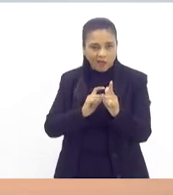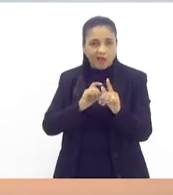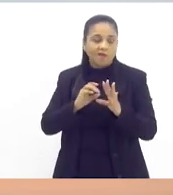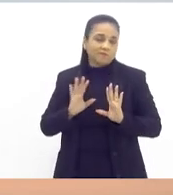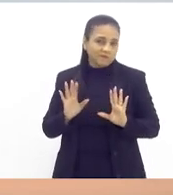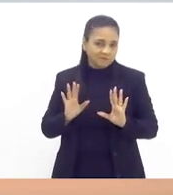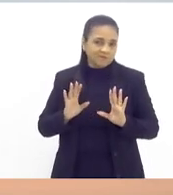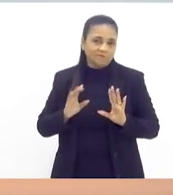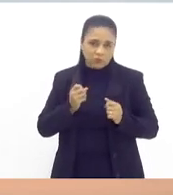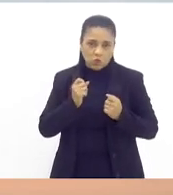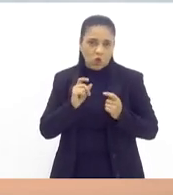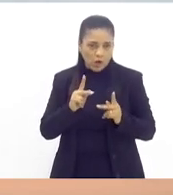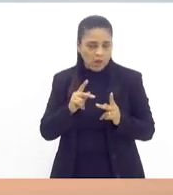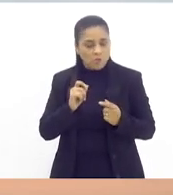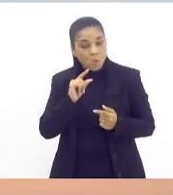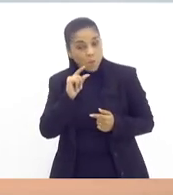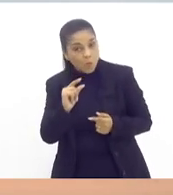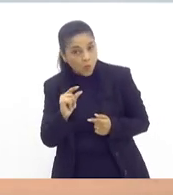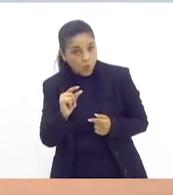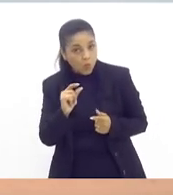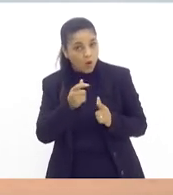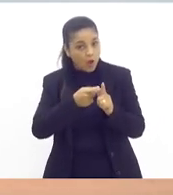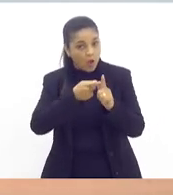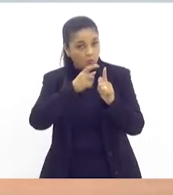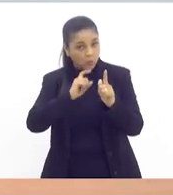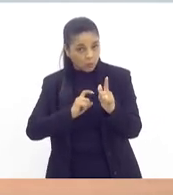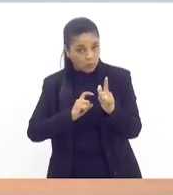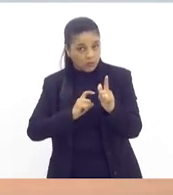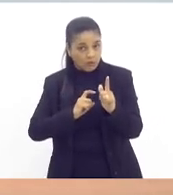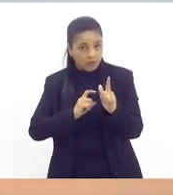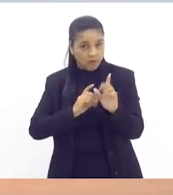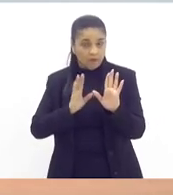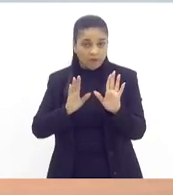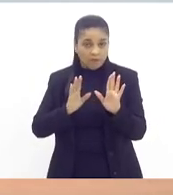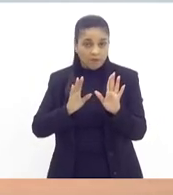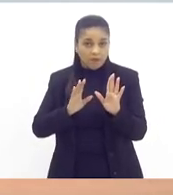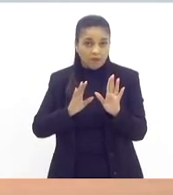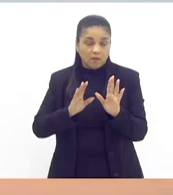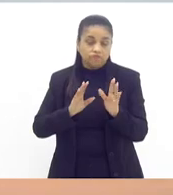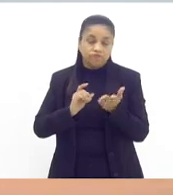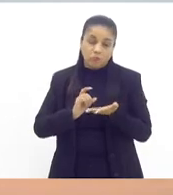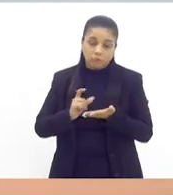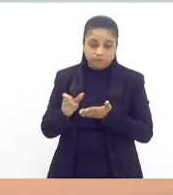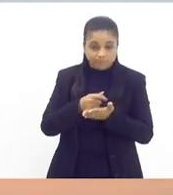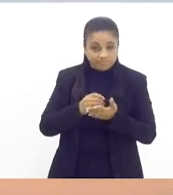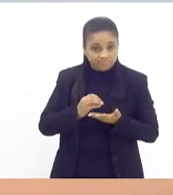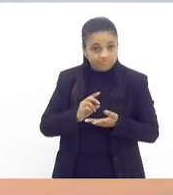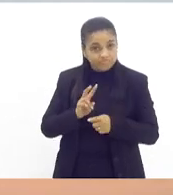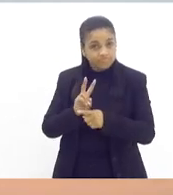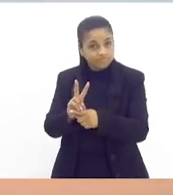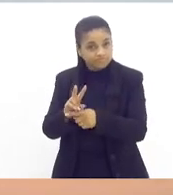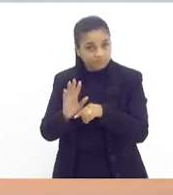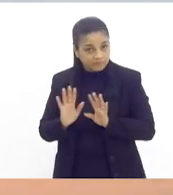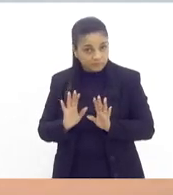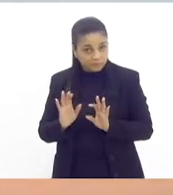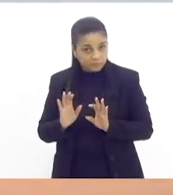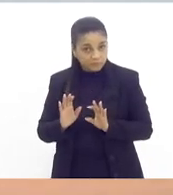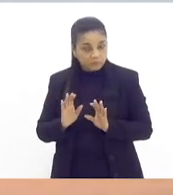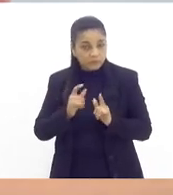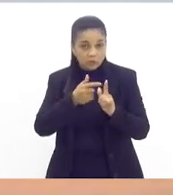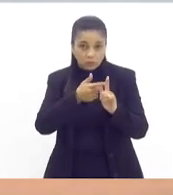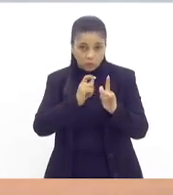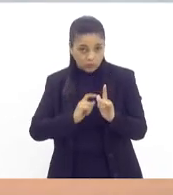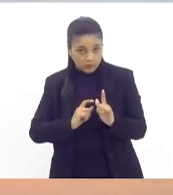é pouco mais. Não é muito mais autonomia, não. Não é muito mais autonomia. É autonomia de não ressarcir crédito, no fundo é isso. É essa